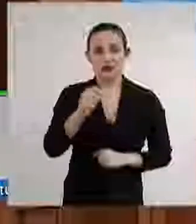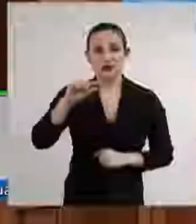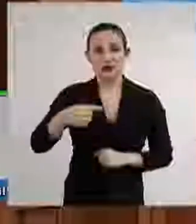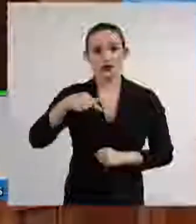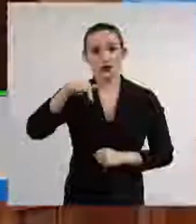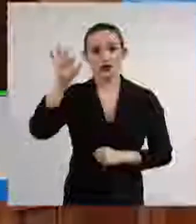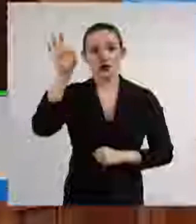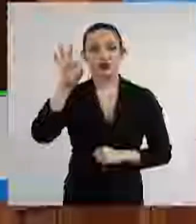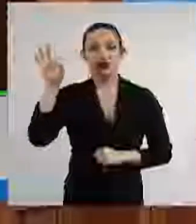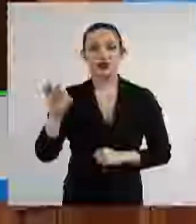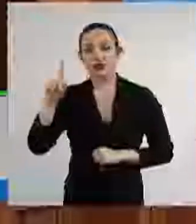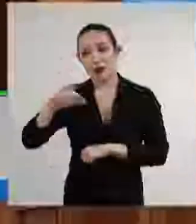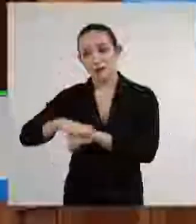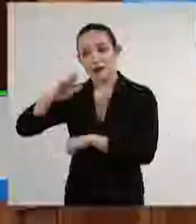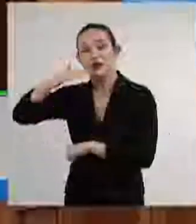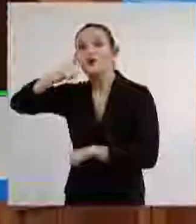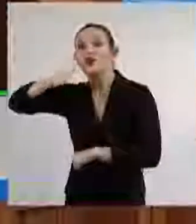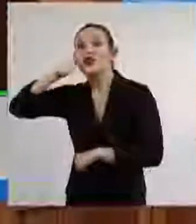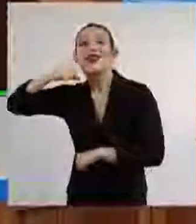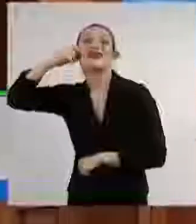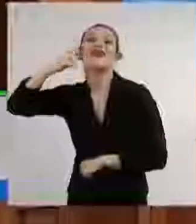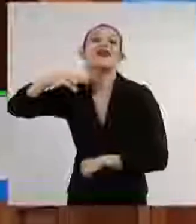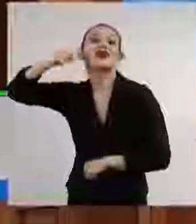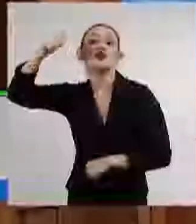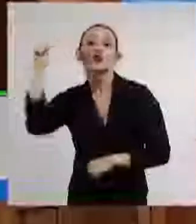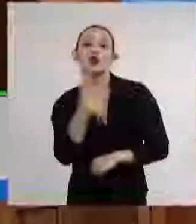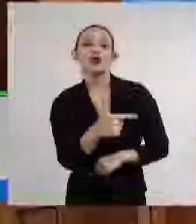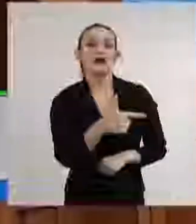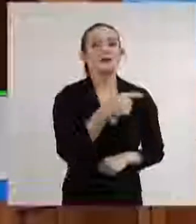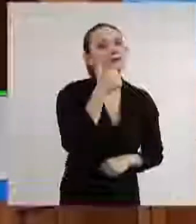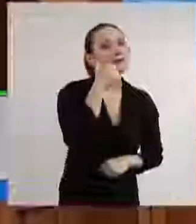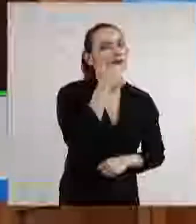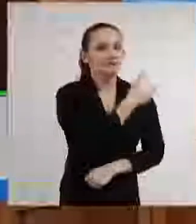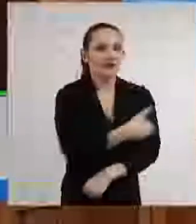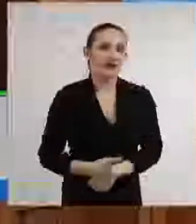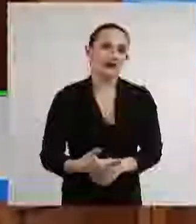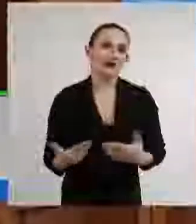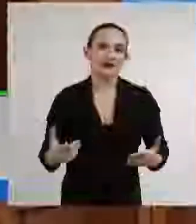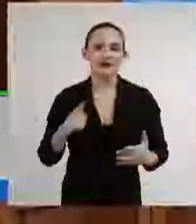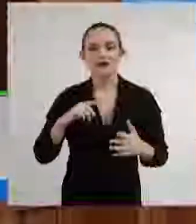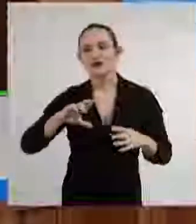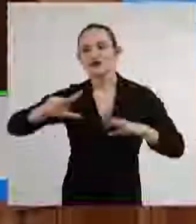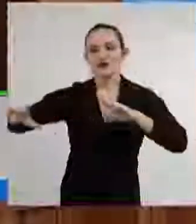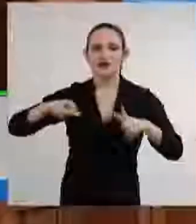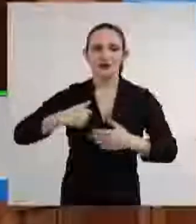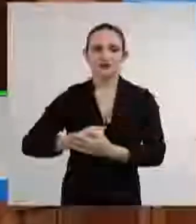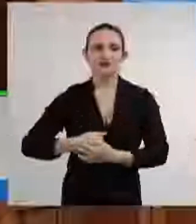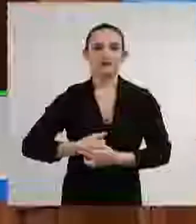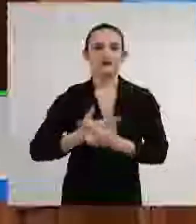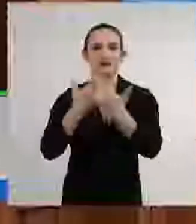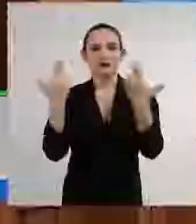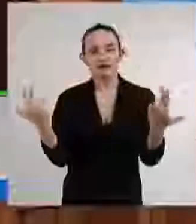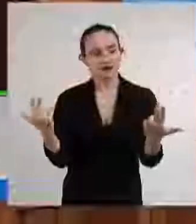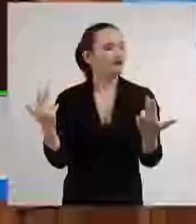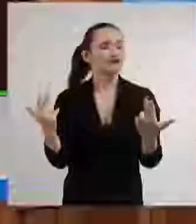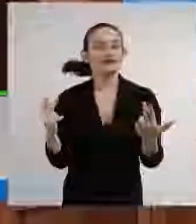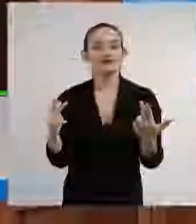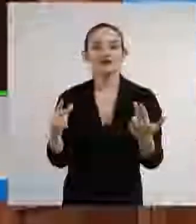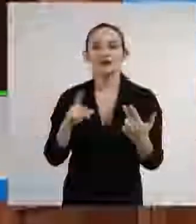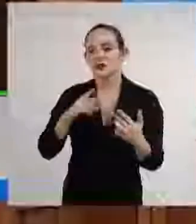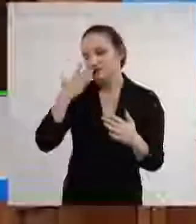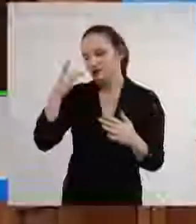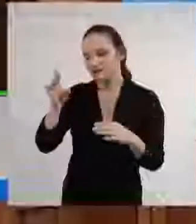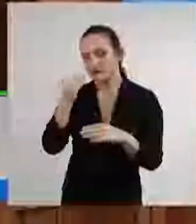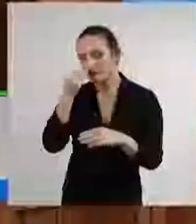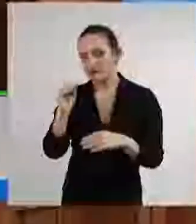66,7% mais meninas e mulheres negras do que brancas, desigualdade de gênero e raça. Os